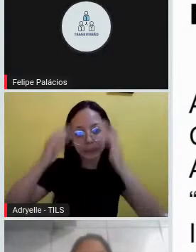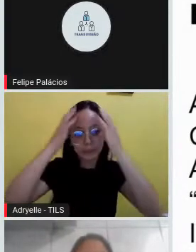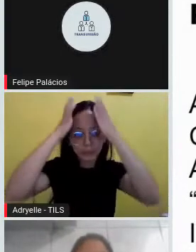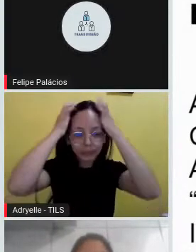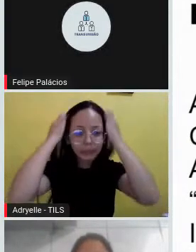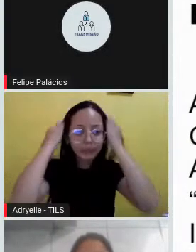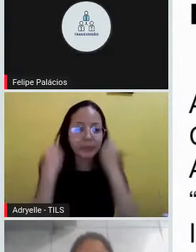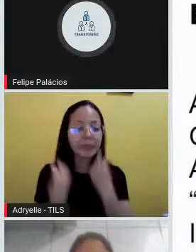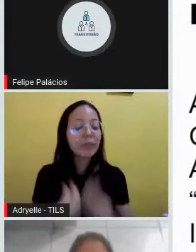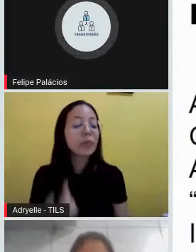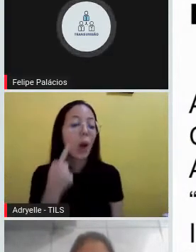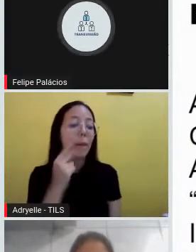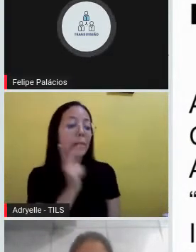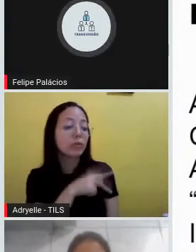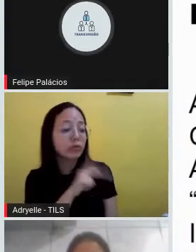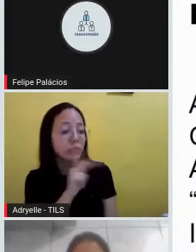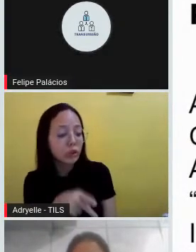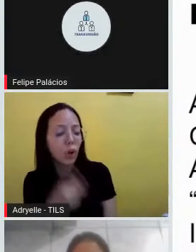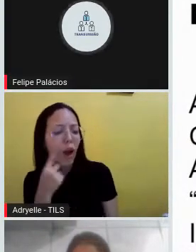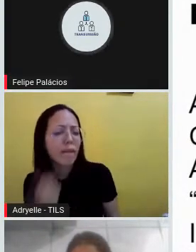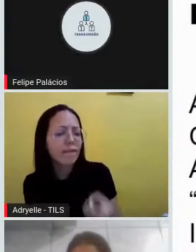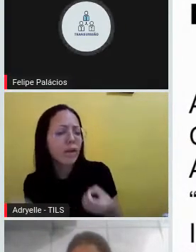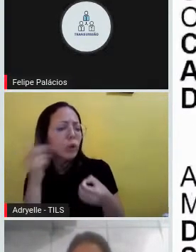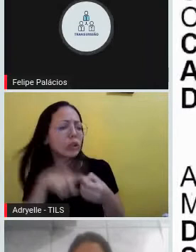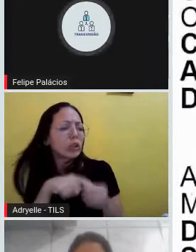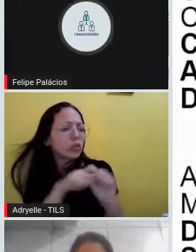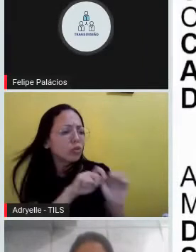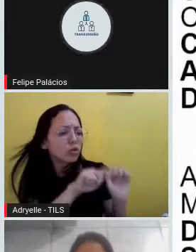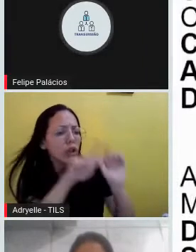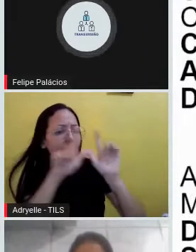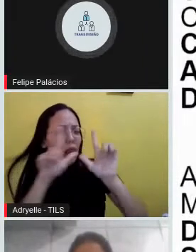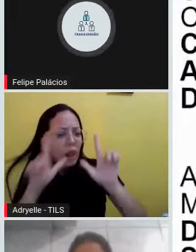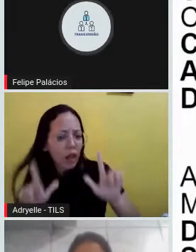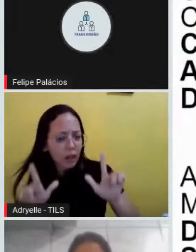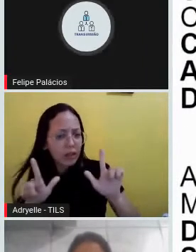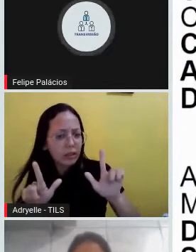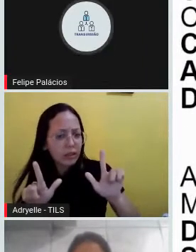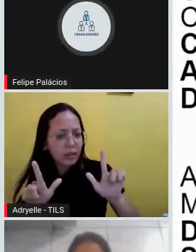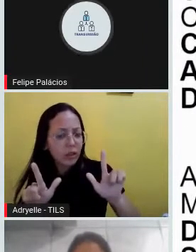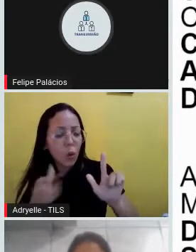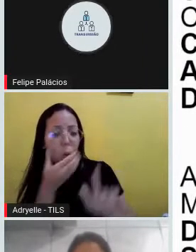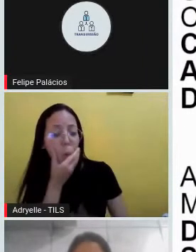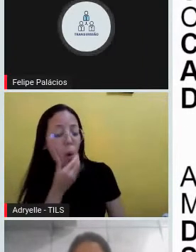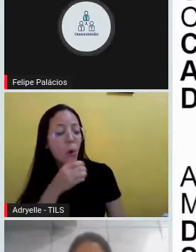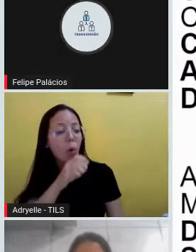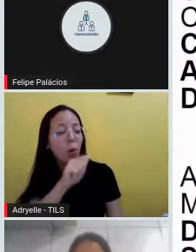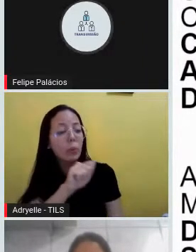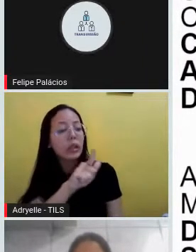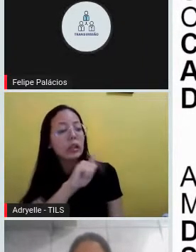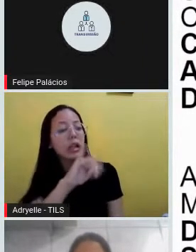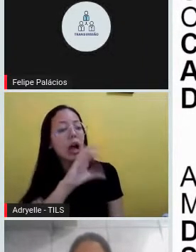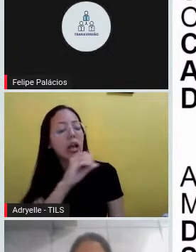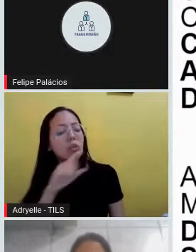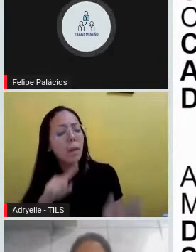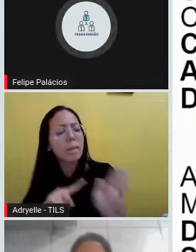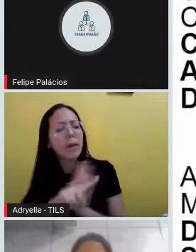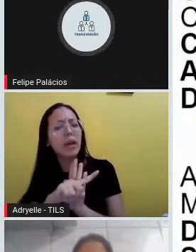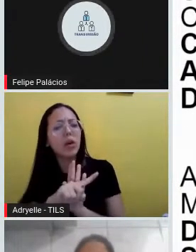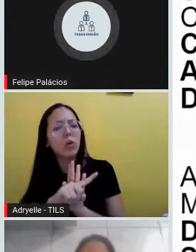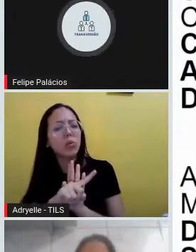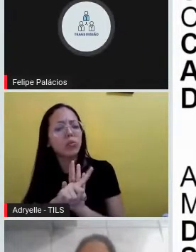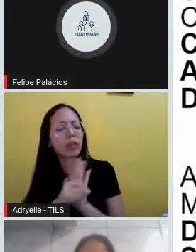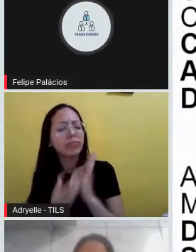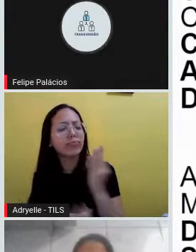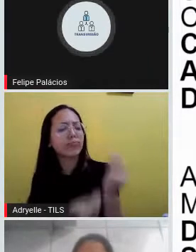Professora, só Oi, voltando o Felipe. slide aí, volte um slide antes, o Alisson Souza, ele pergunta lá com o processo